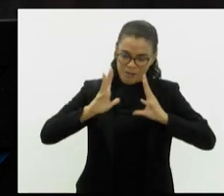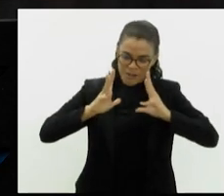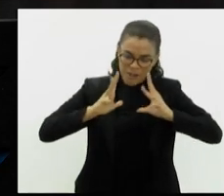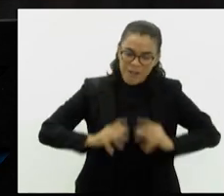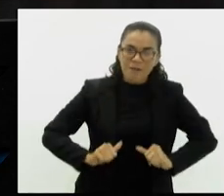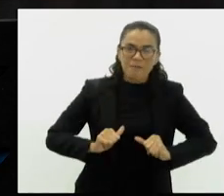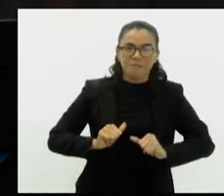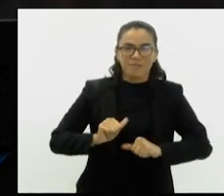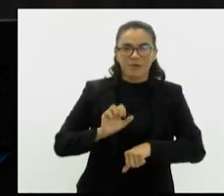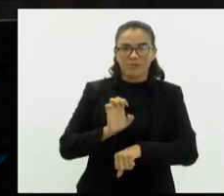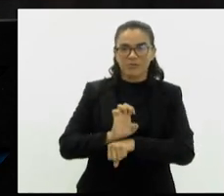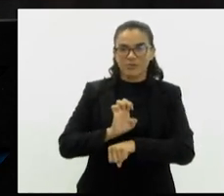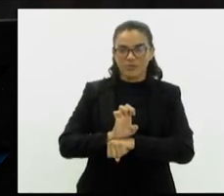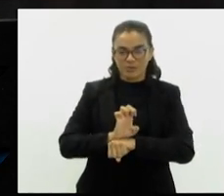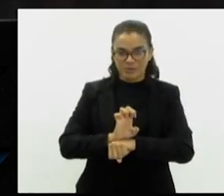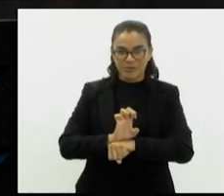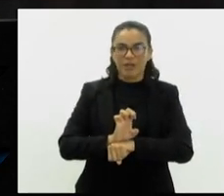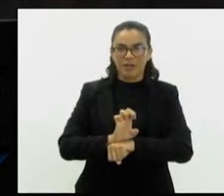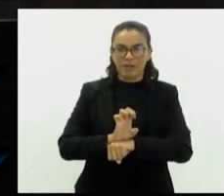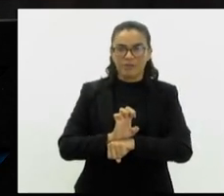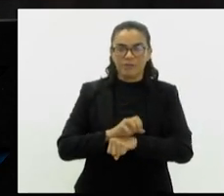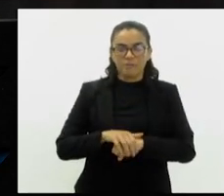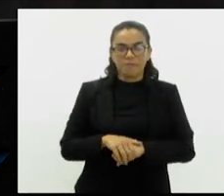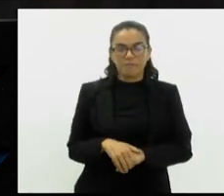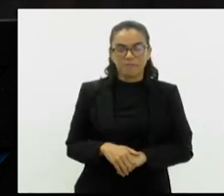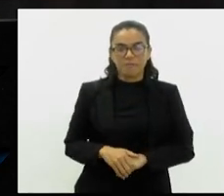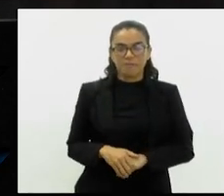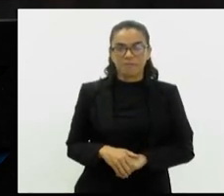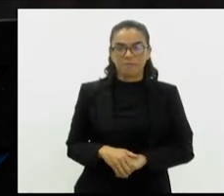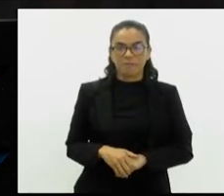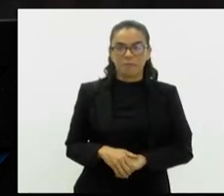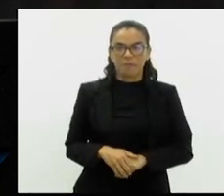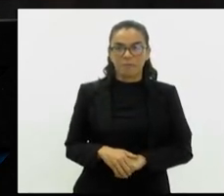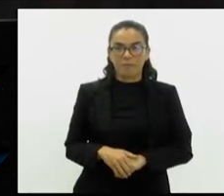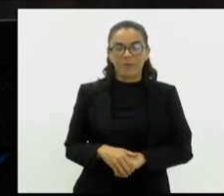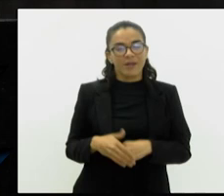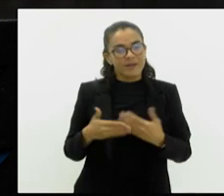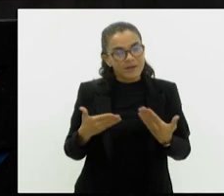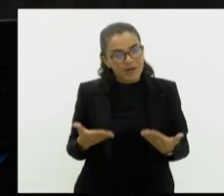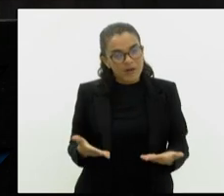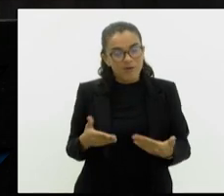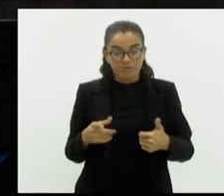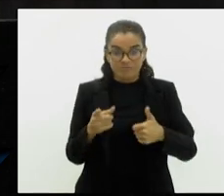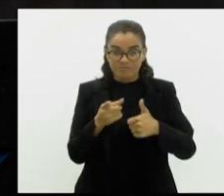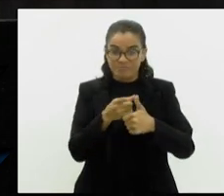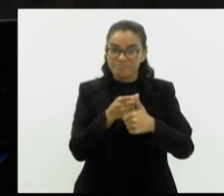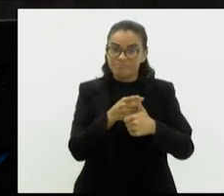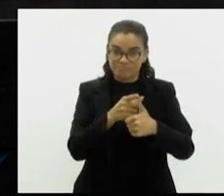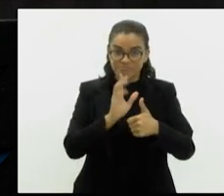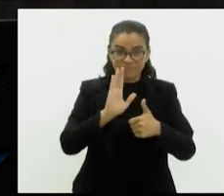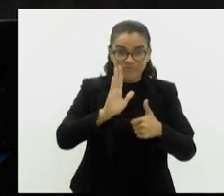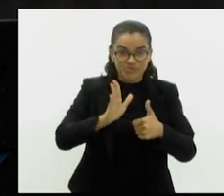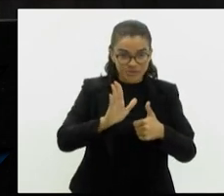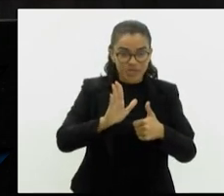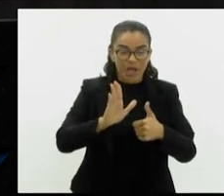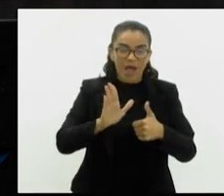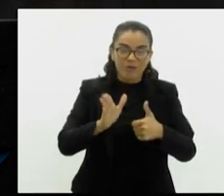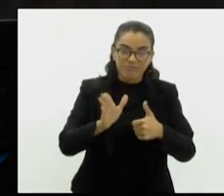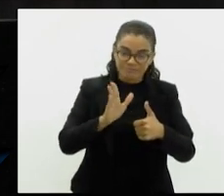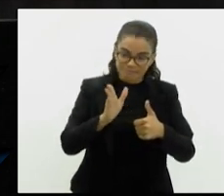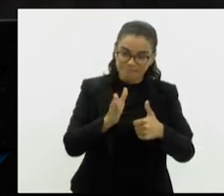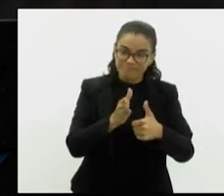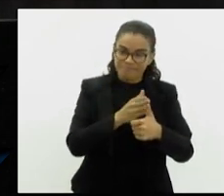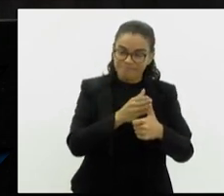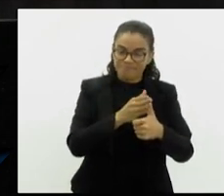né passar limpo esse estado e esse país Então esse o primeiro primeiro ponto que eu